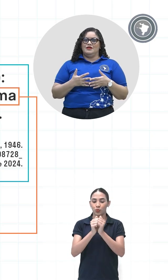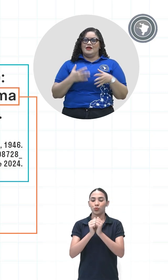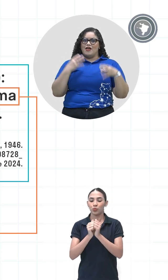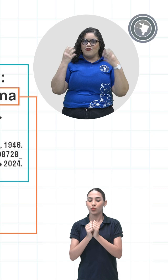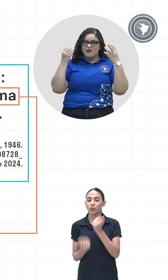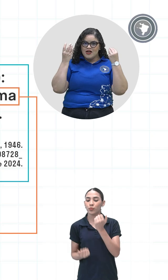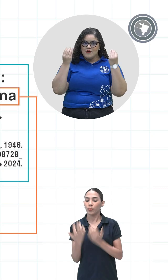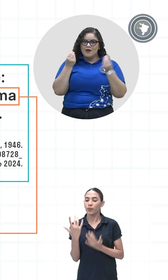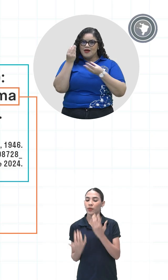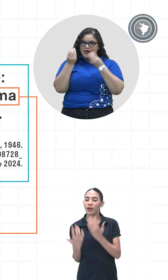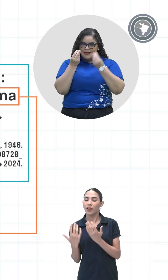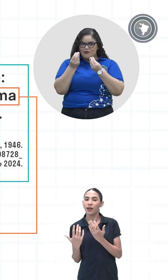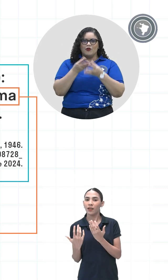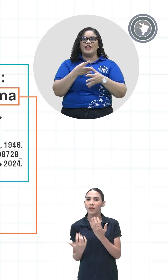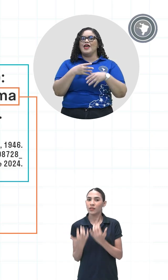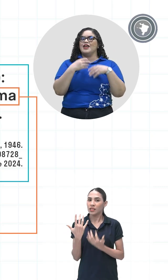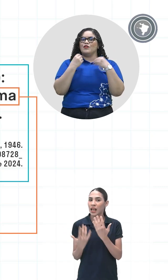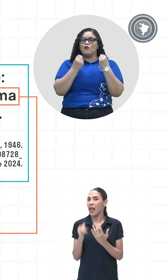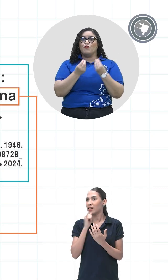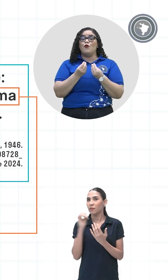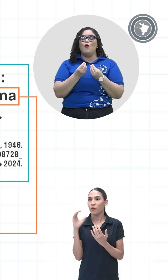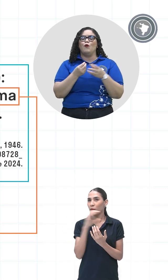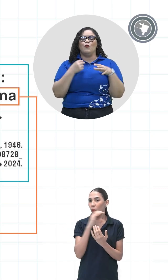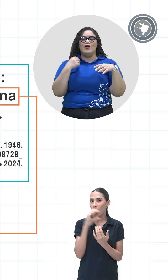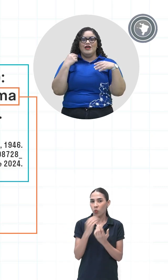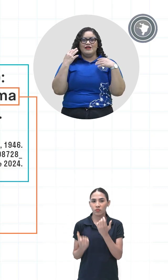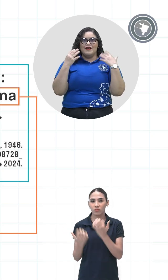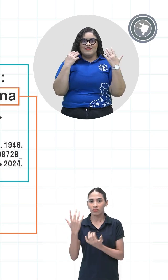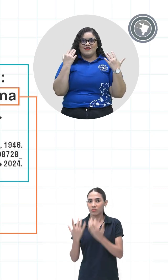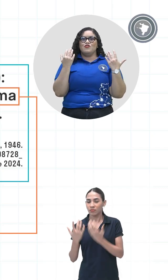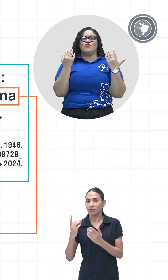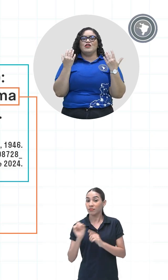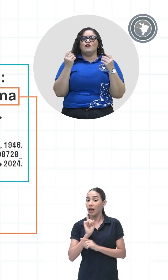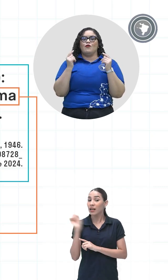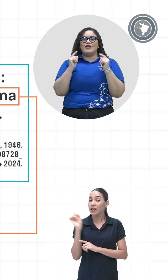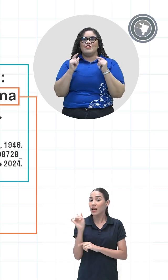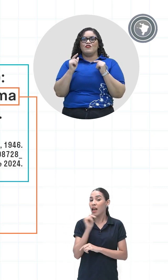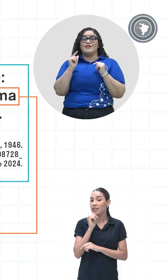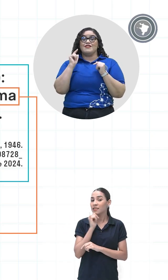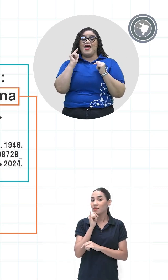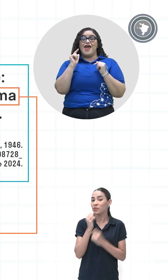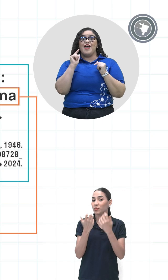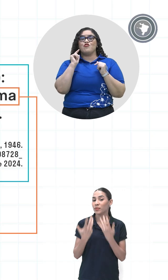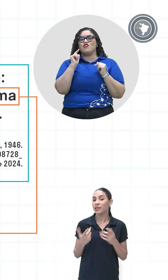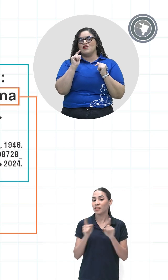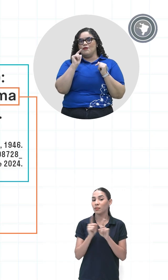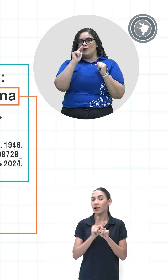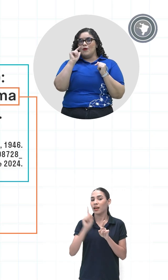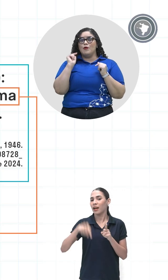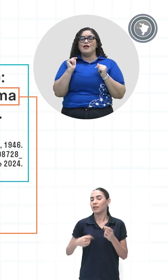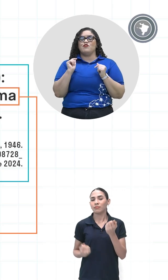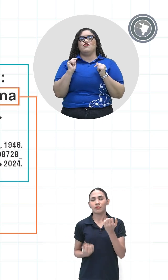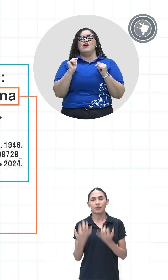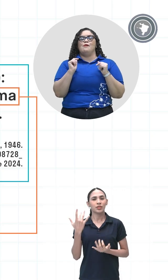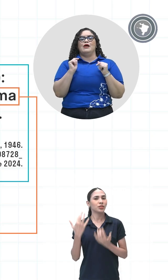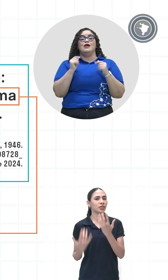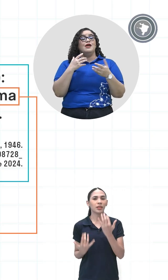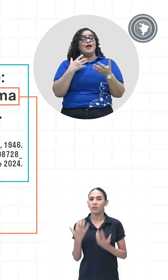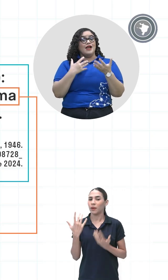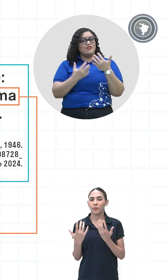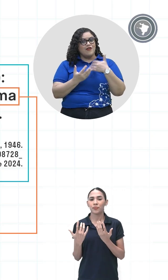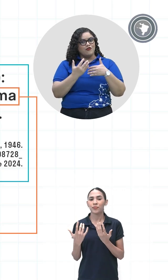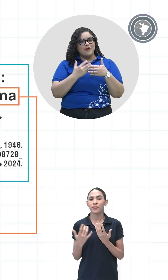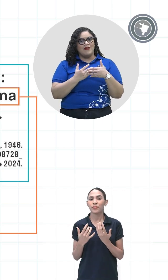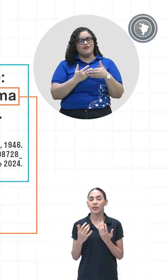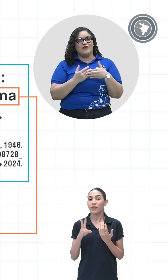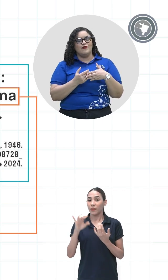chama da fogueira, do fogo. E nesse sentido, quando ele diz é chama, o amor é chama,